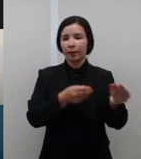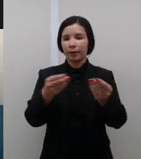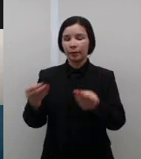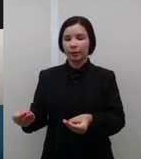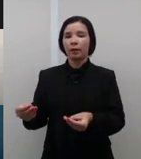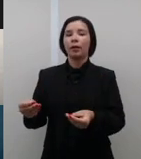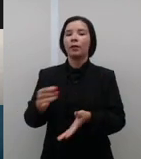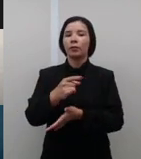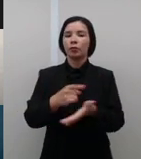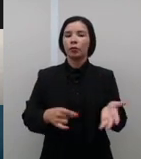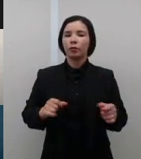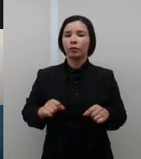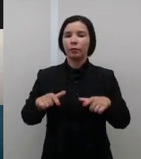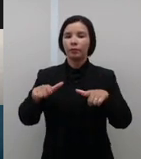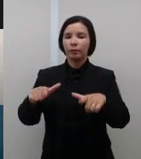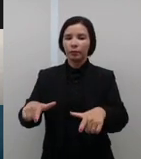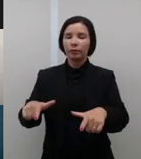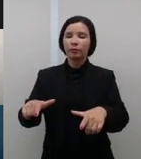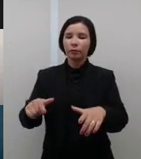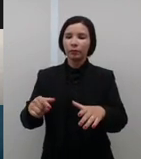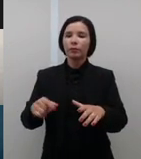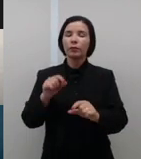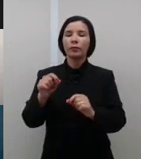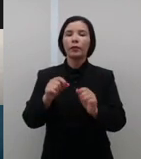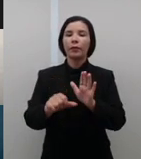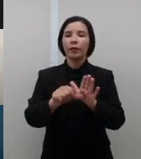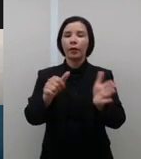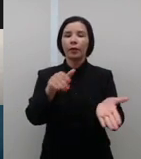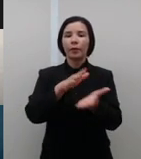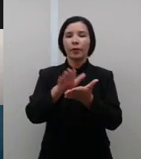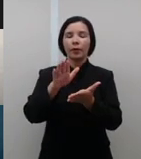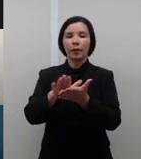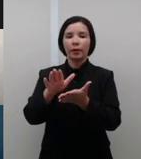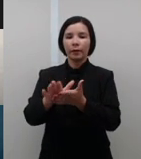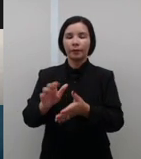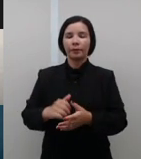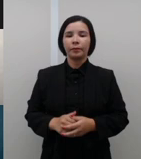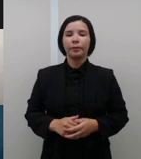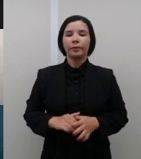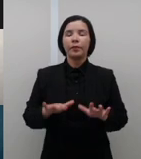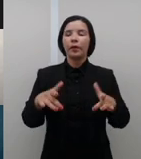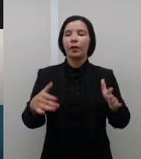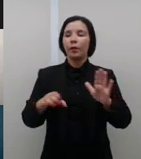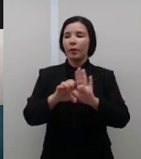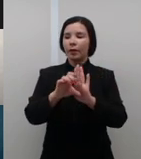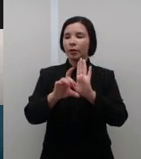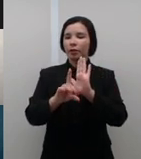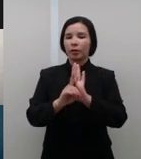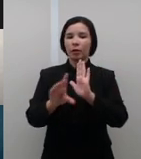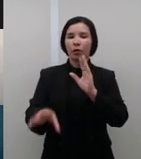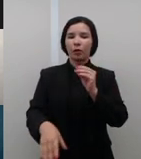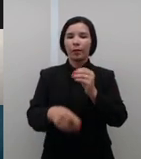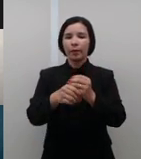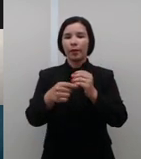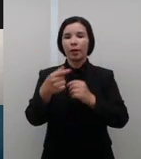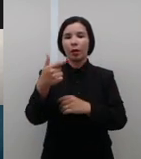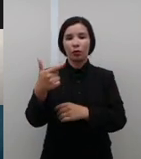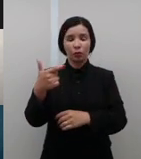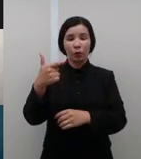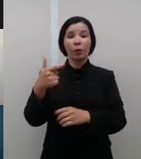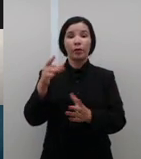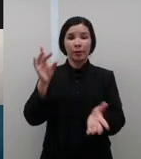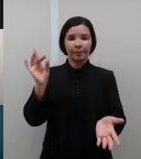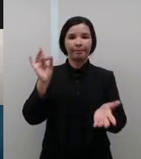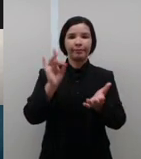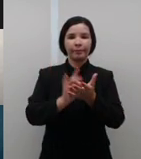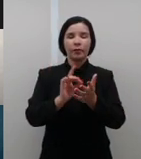primeira publicação do edital de lançamento certame. O edital complementar número 2, ao tornar sem efeito o item 12 do